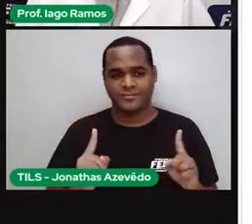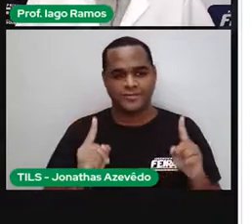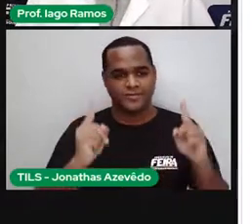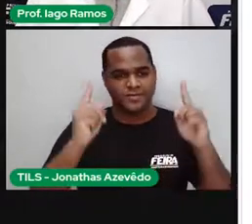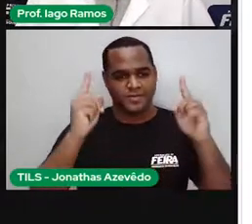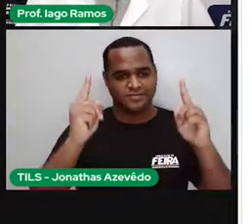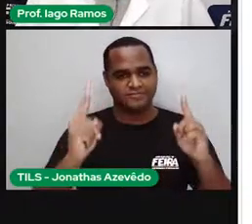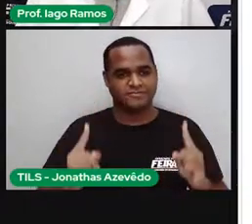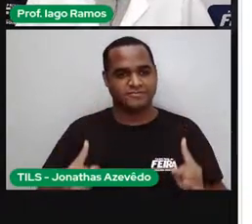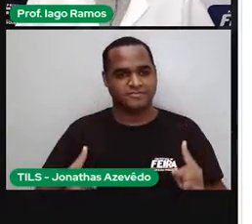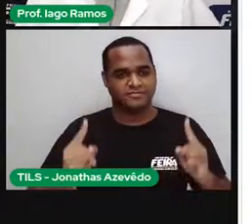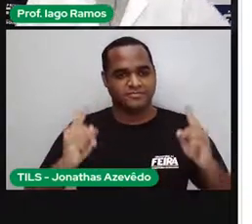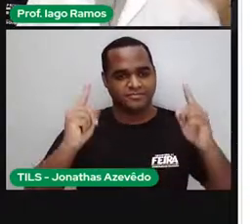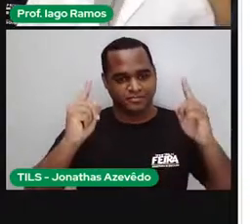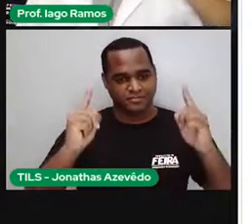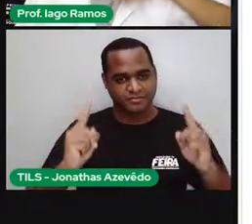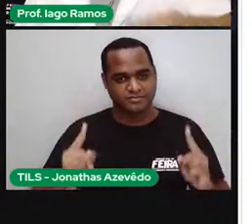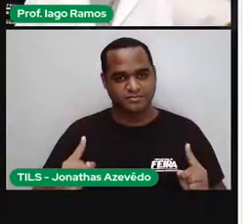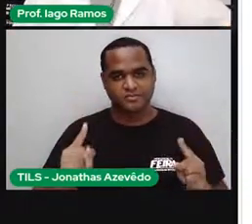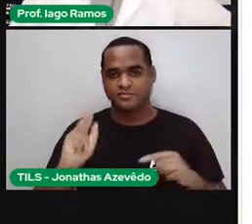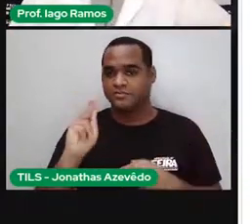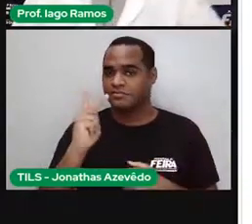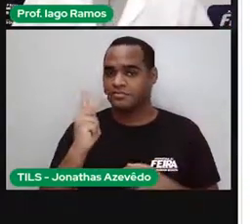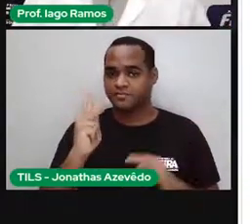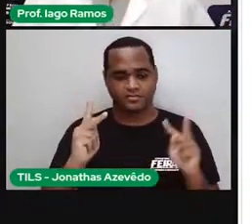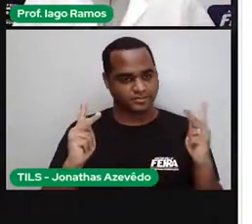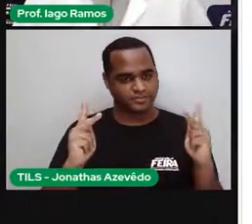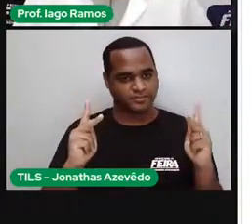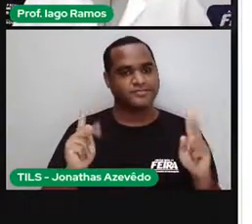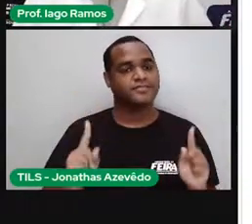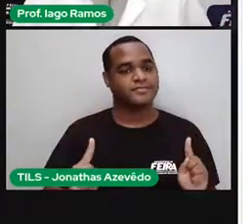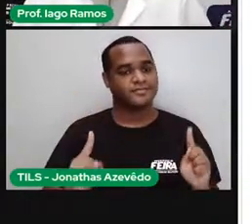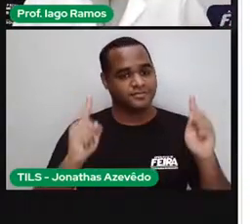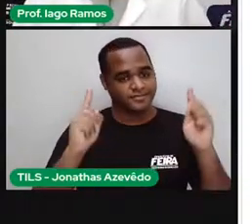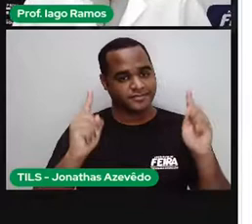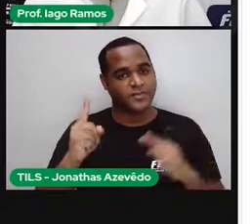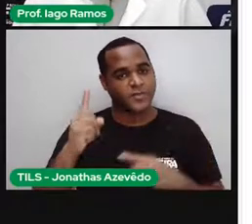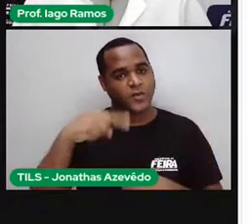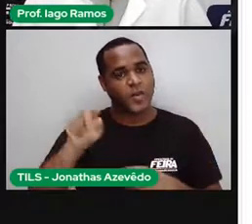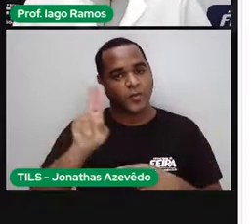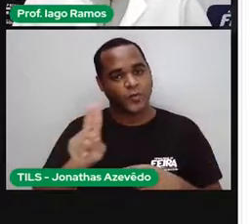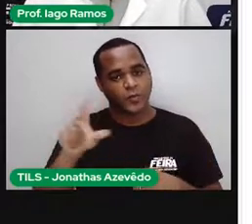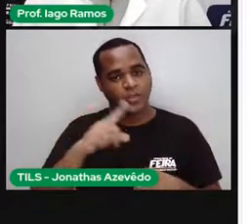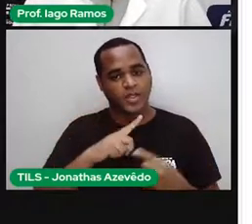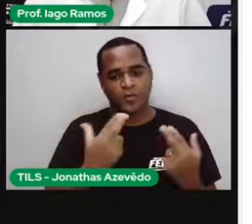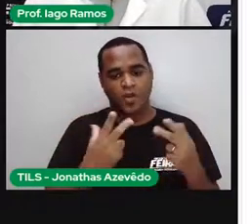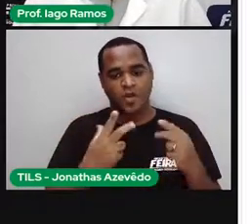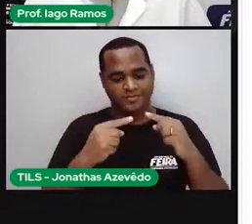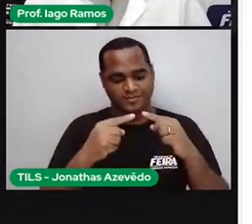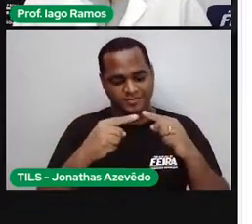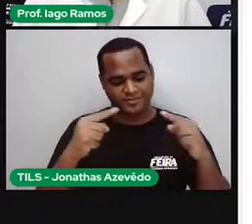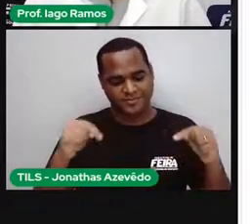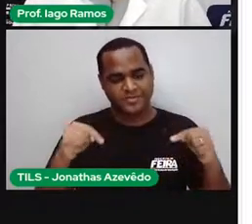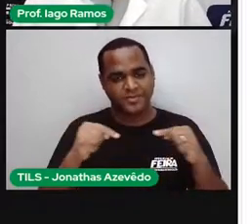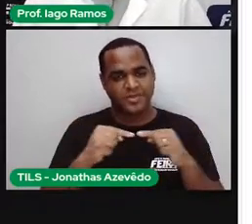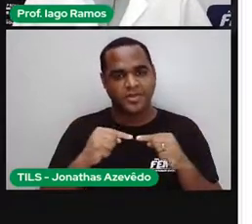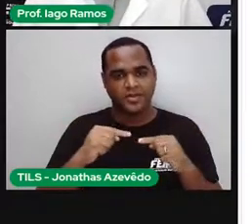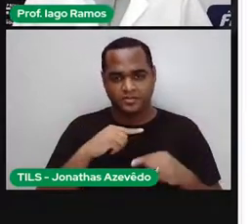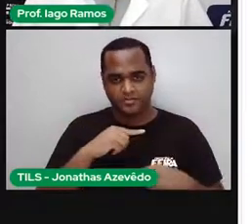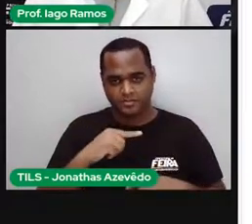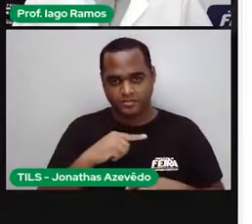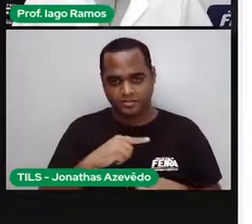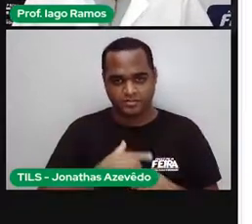vai usar com uma altura como a gente usou no retângulo então que é que a gente vai fazer né